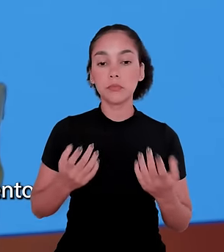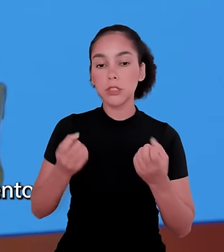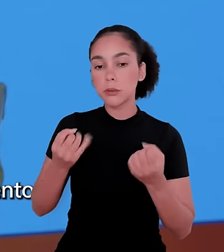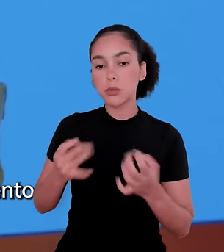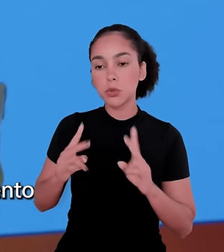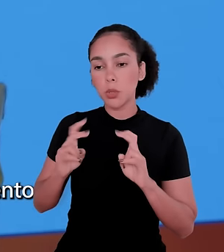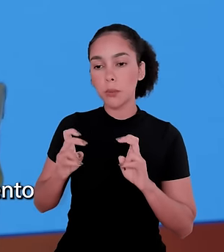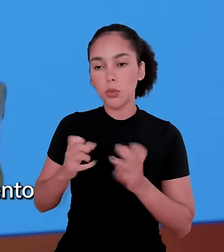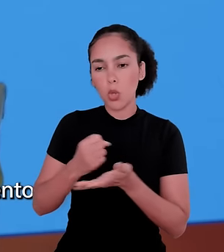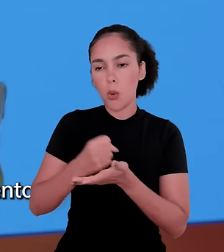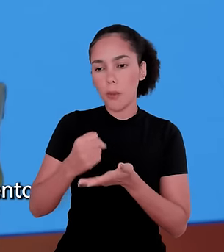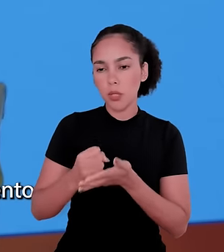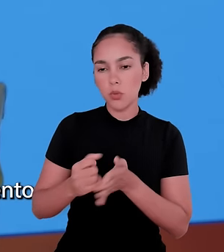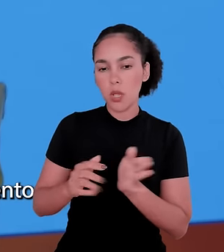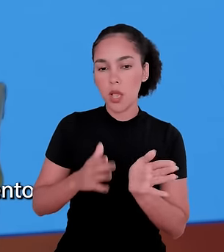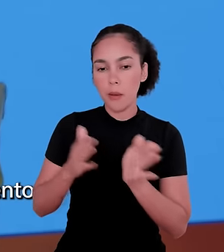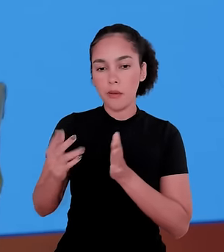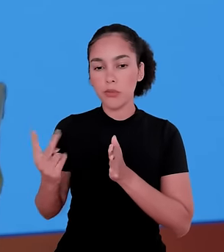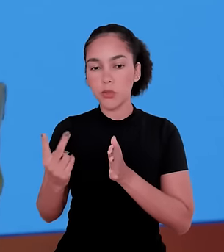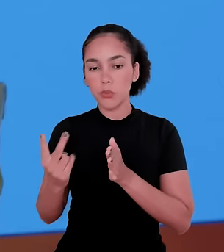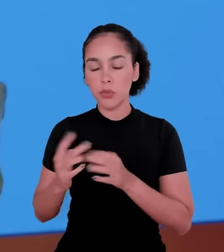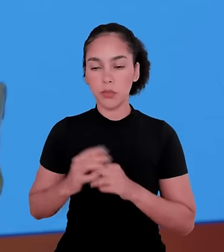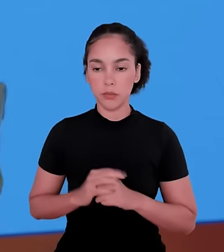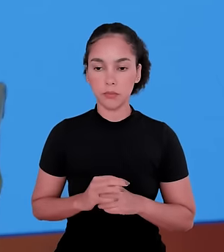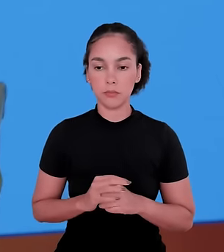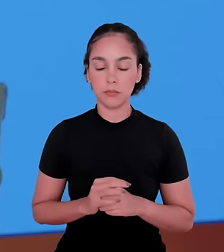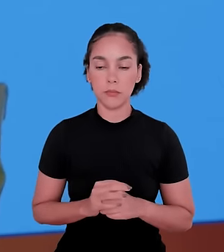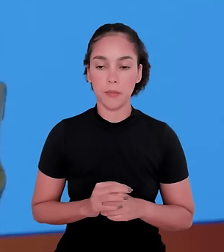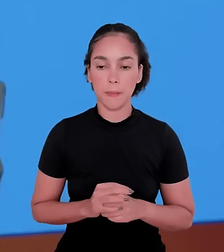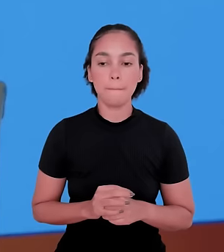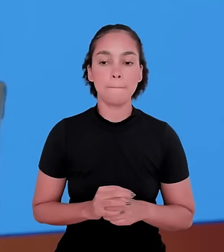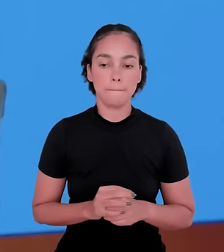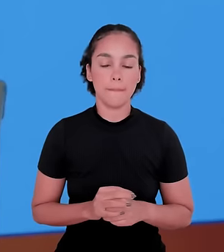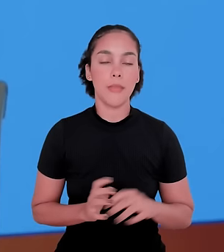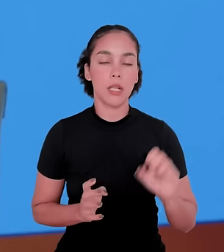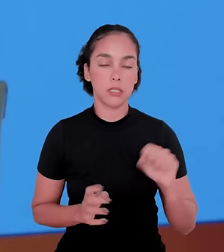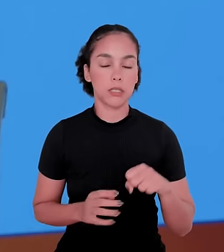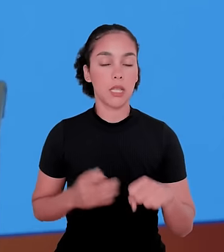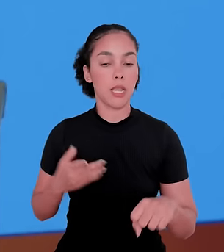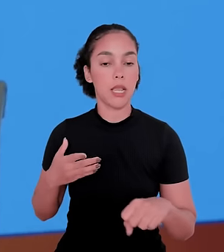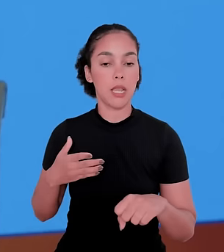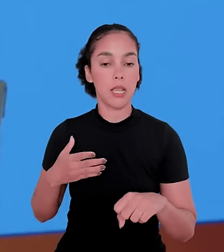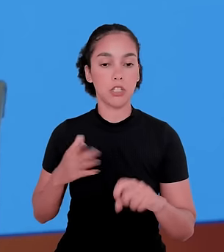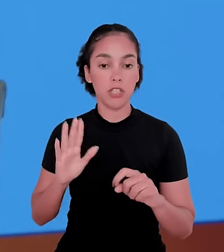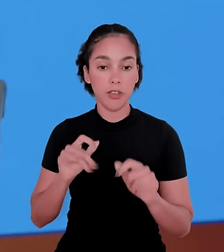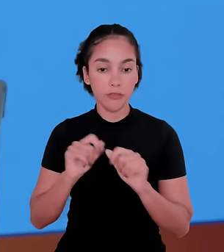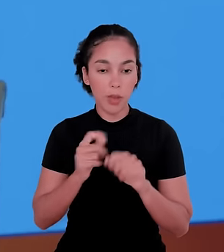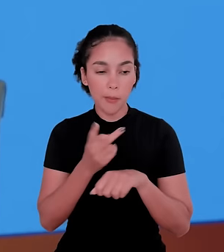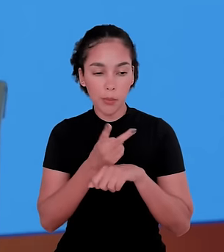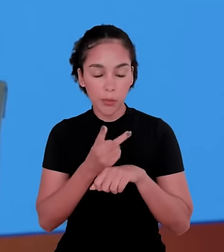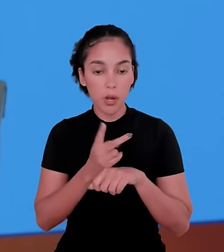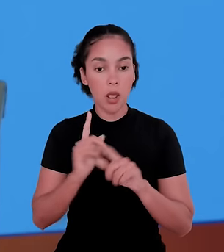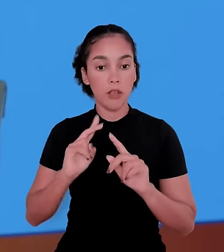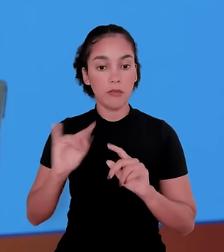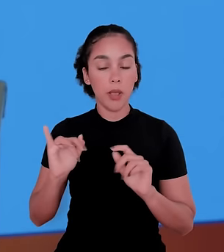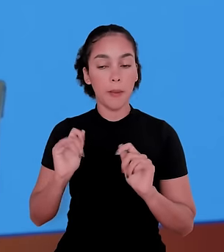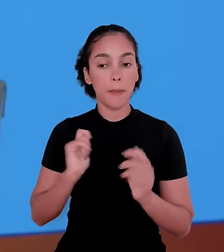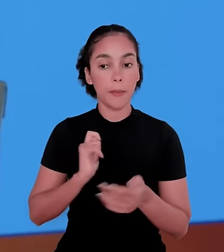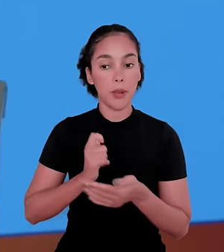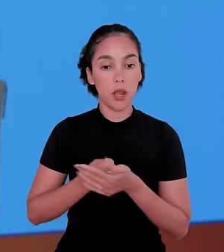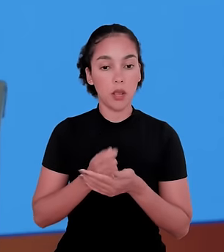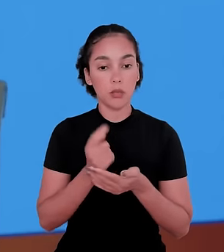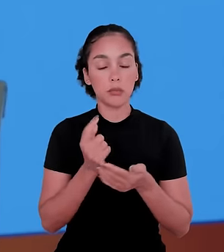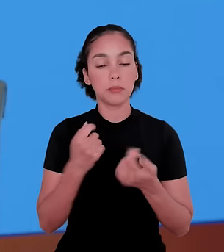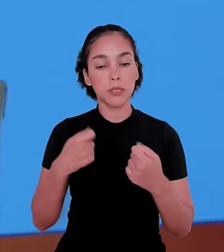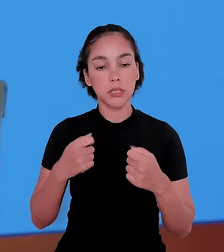do documento que que a segunda fase né que terceira isso na hora que você vai entrar e você fez tudo na hora que você vai fazer propriamente o depósito Você tem uma